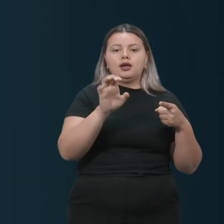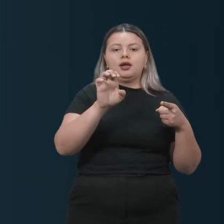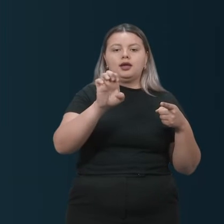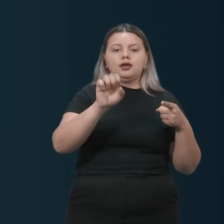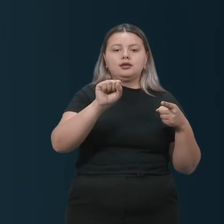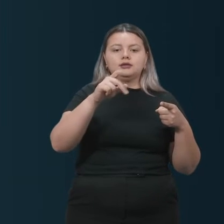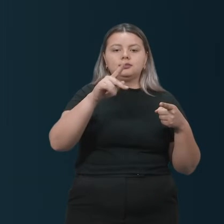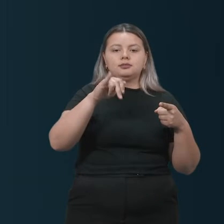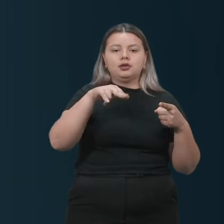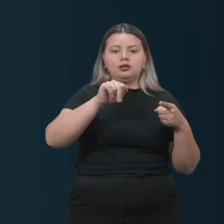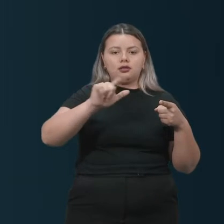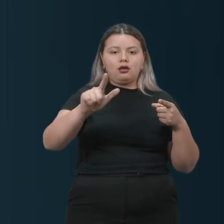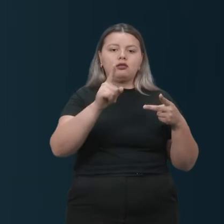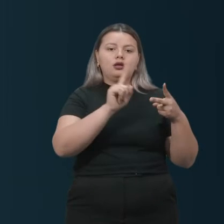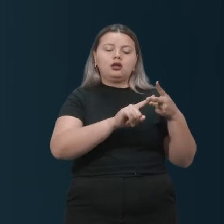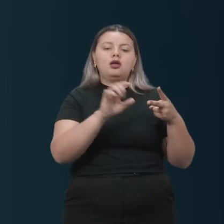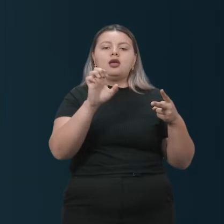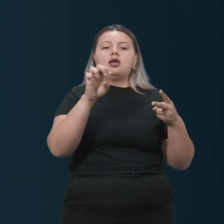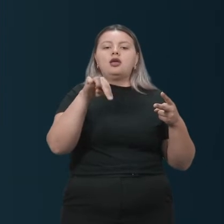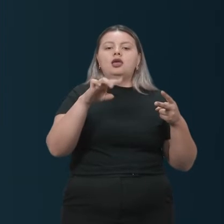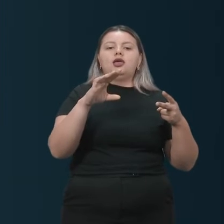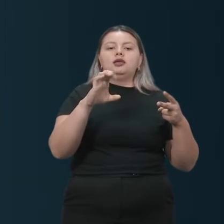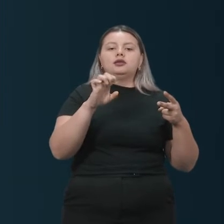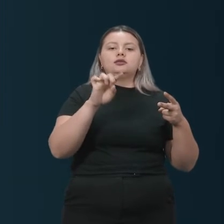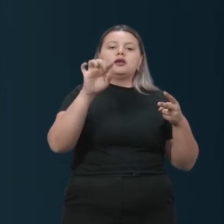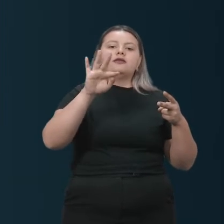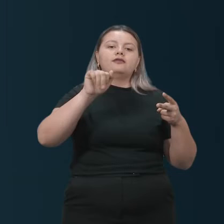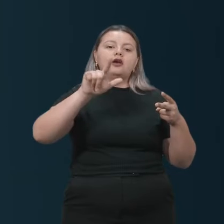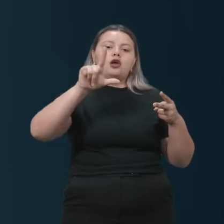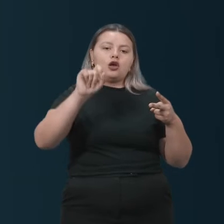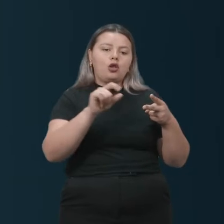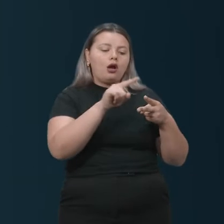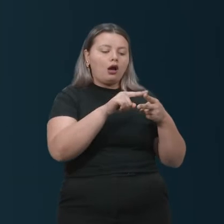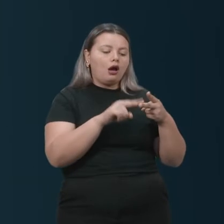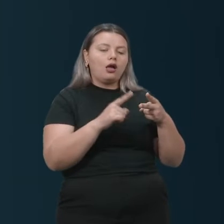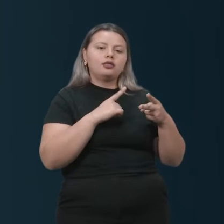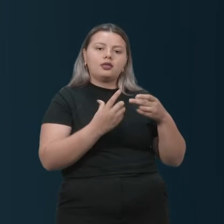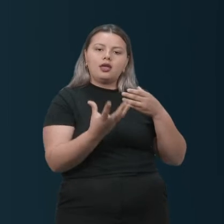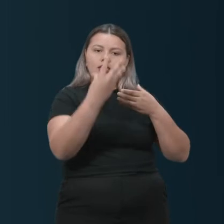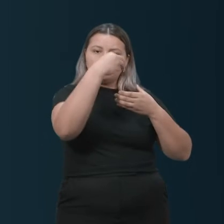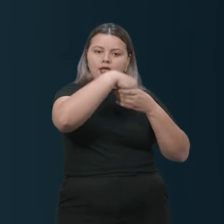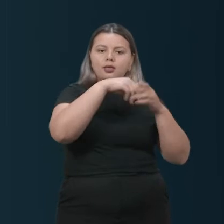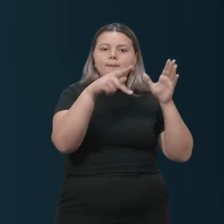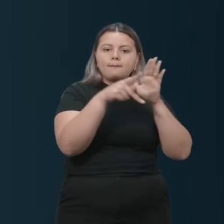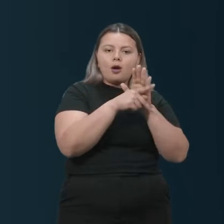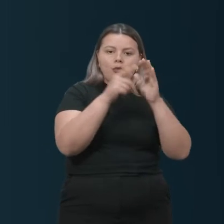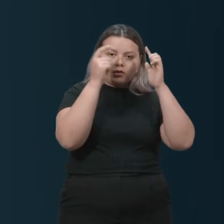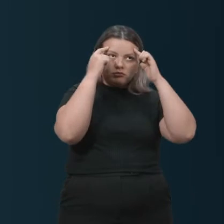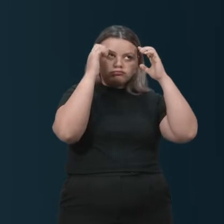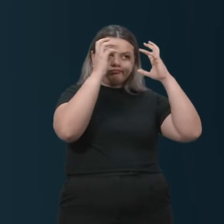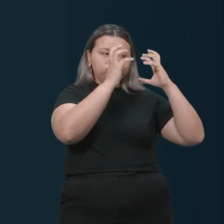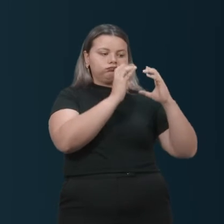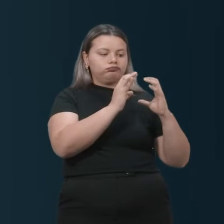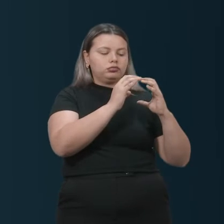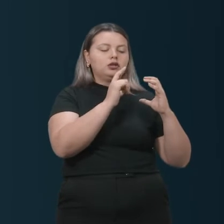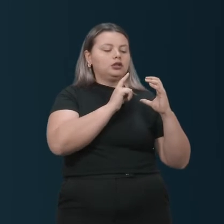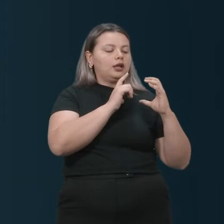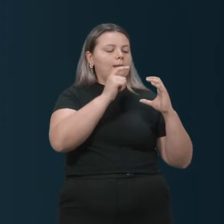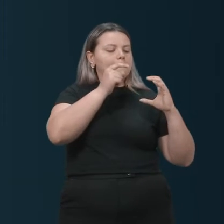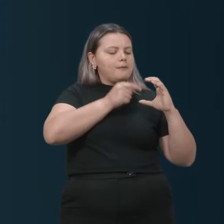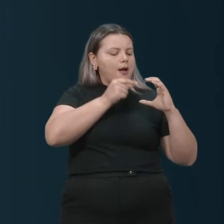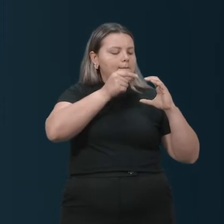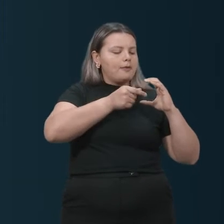encéfalo. O encéfalo, por sua vez, que compõe tudo que está dentro da nossa caixa craniana, é dividido em